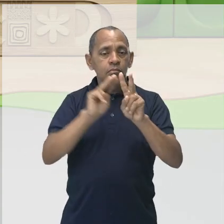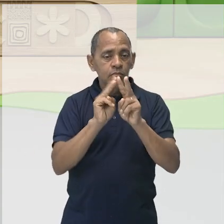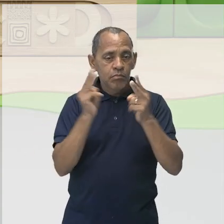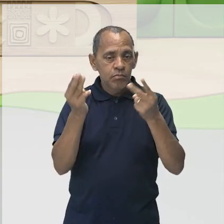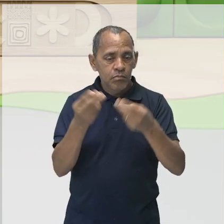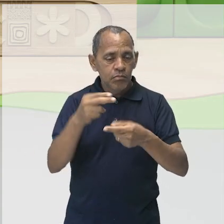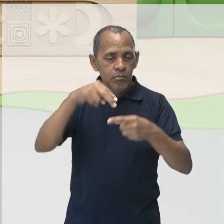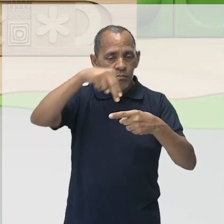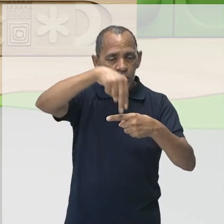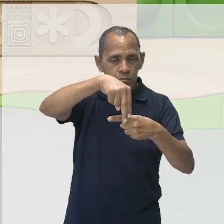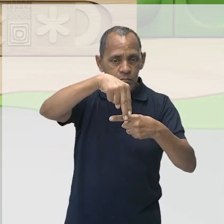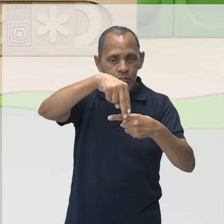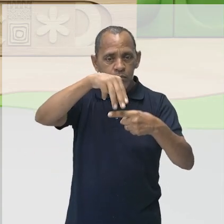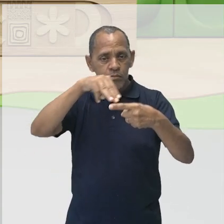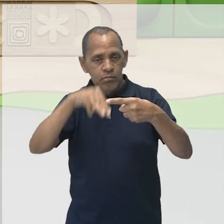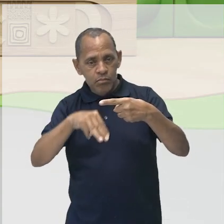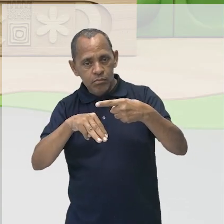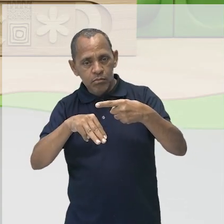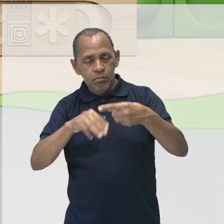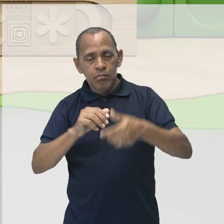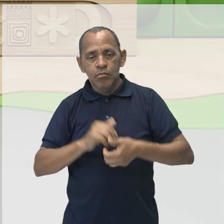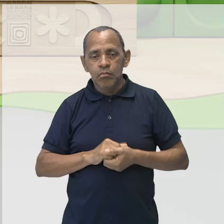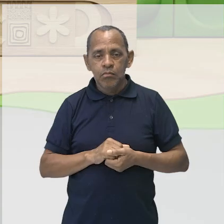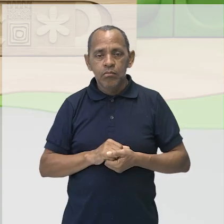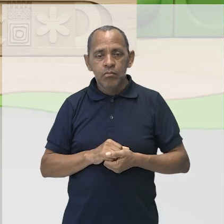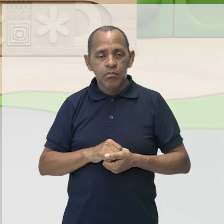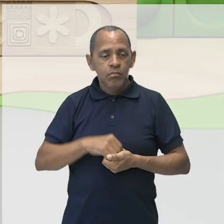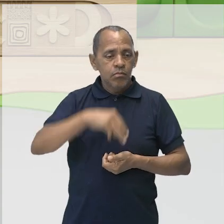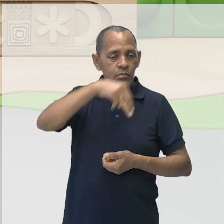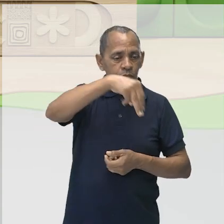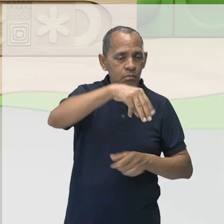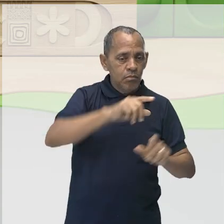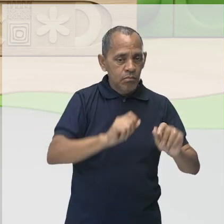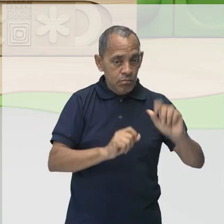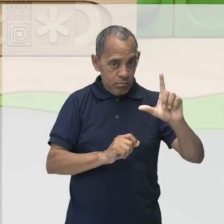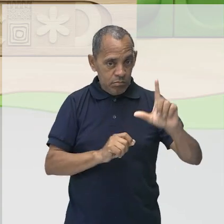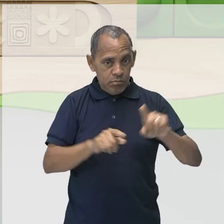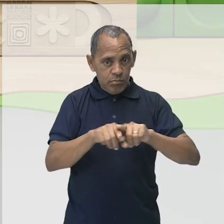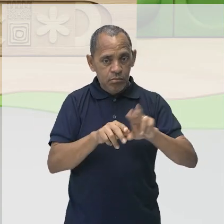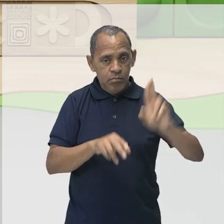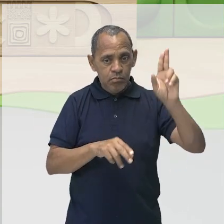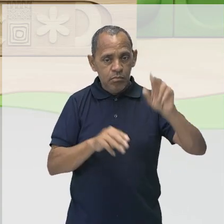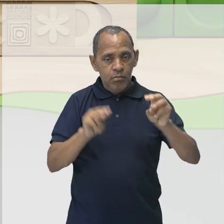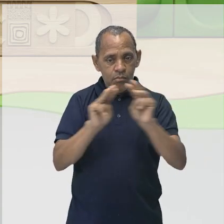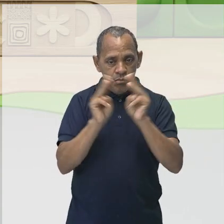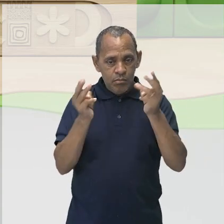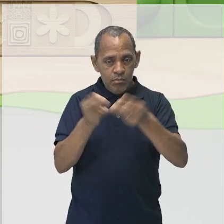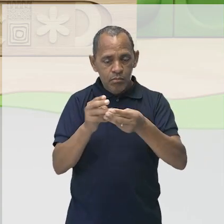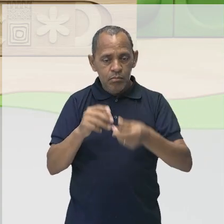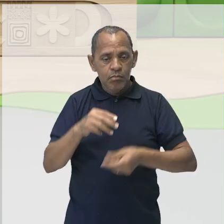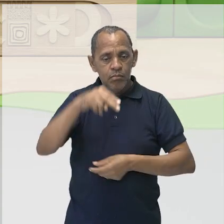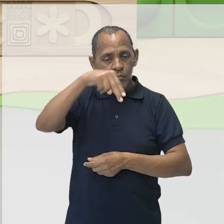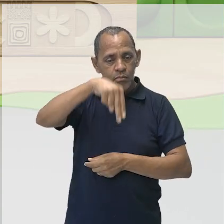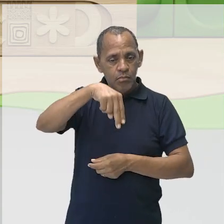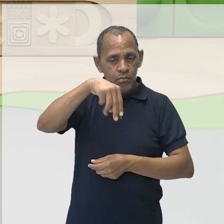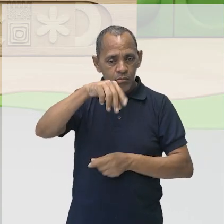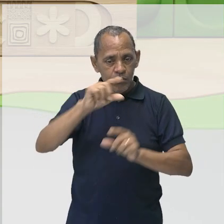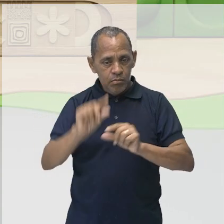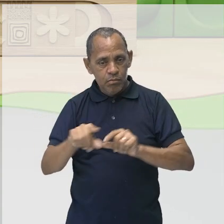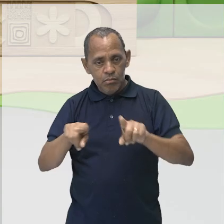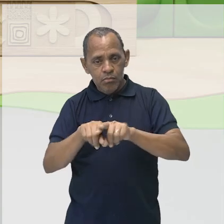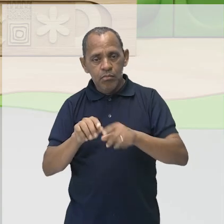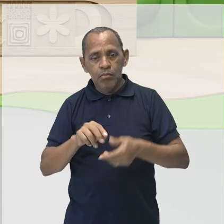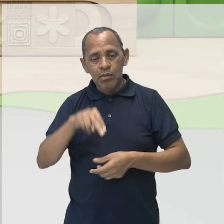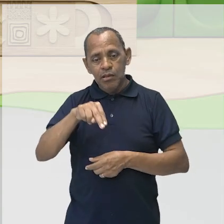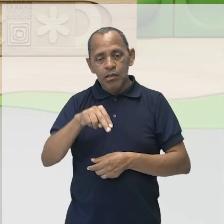igual ao M sobre o N, onde o M maiúsculo representa a massa molar, o M minúsculo a massa molecular e